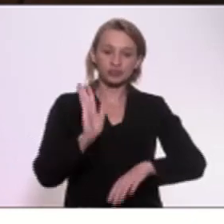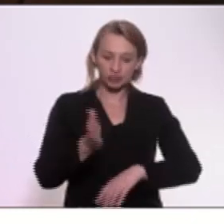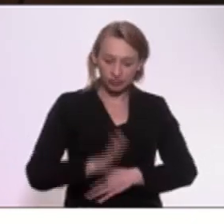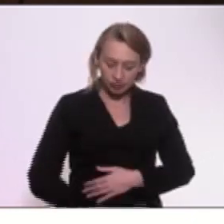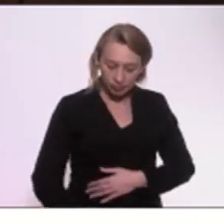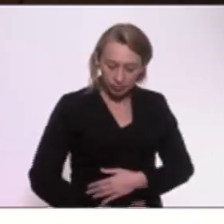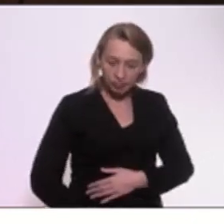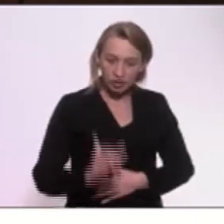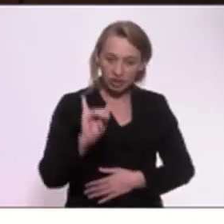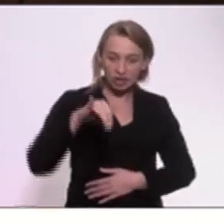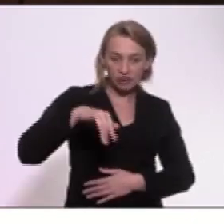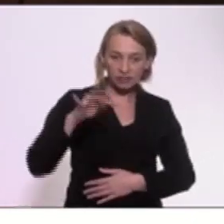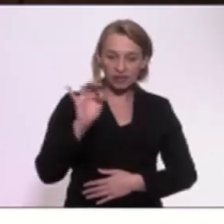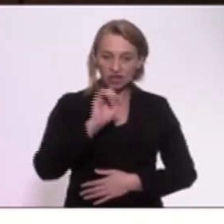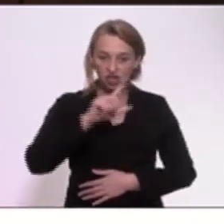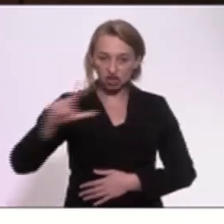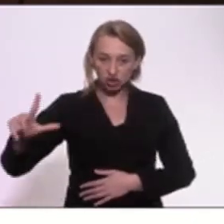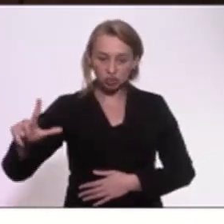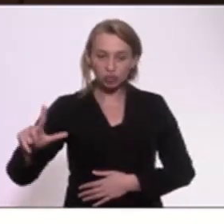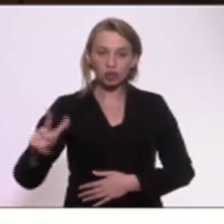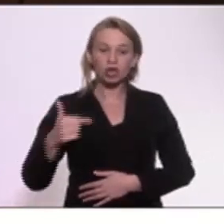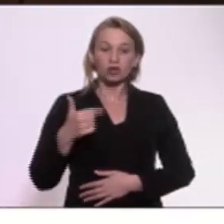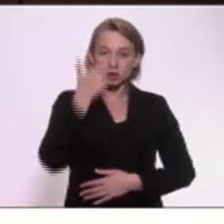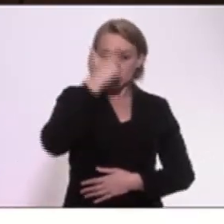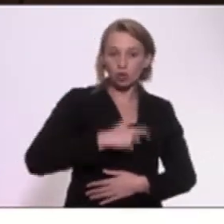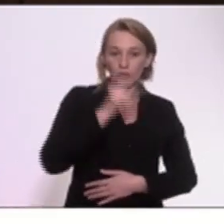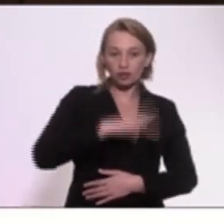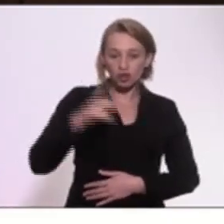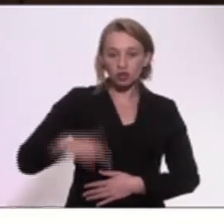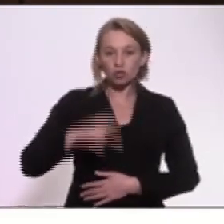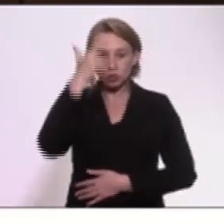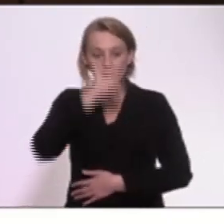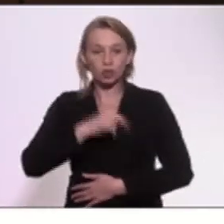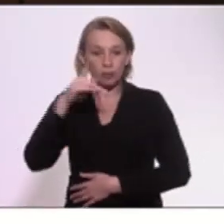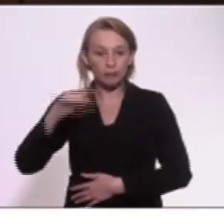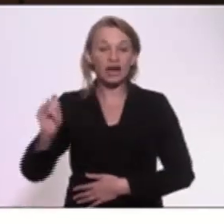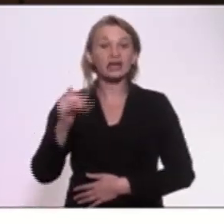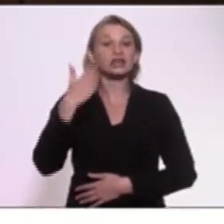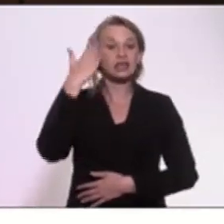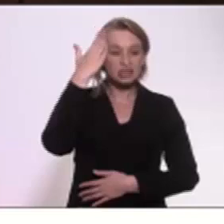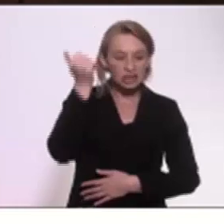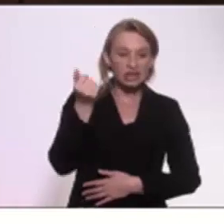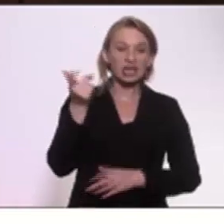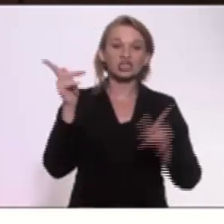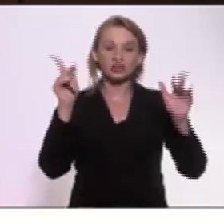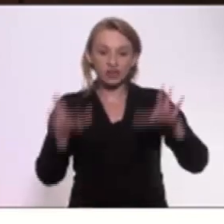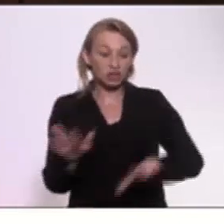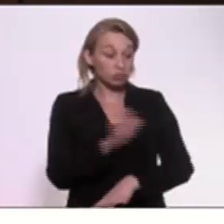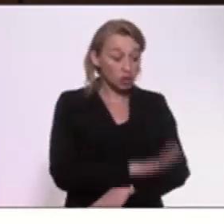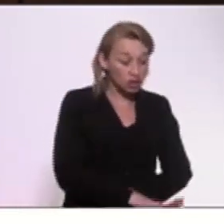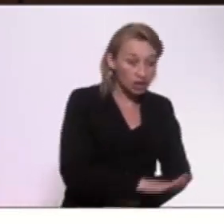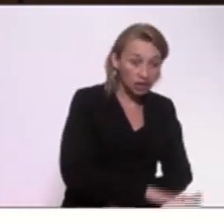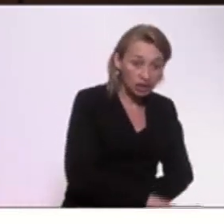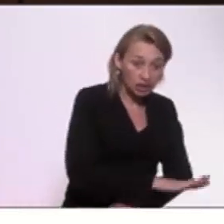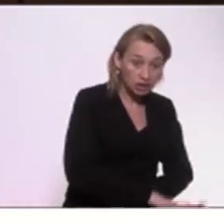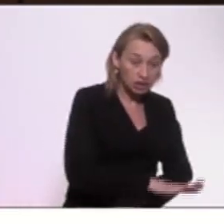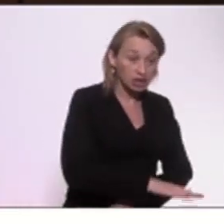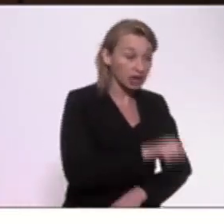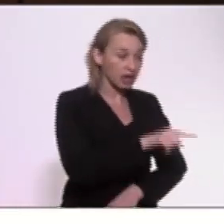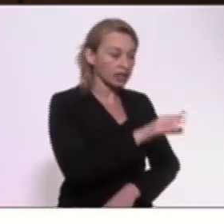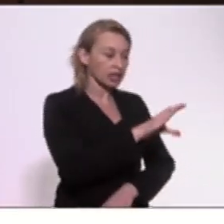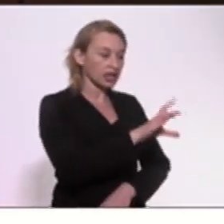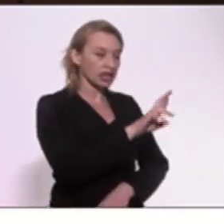professor, porque eu sou pai, porque eu sei a diferença que é uma criança que na